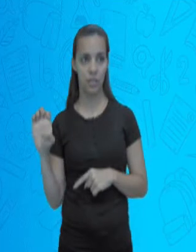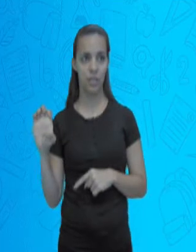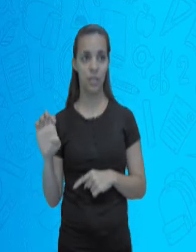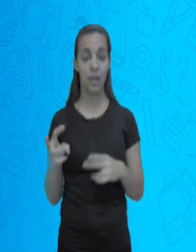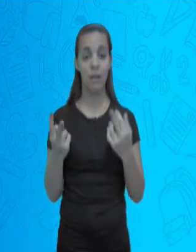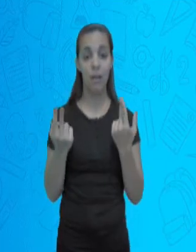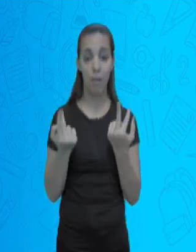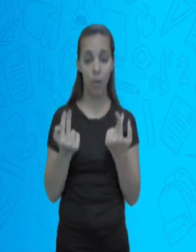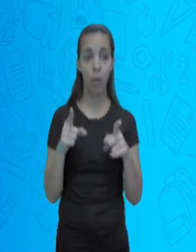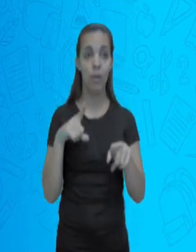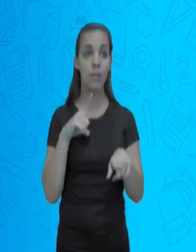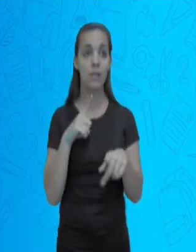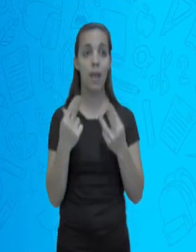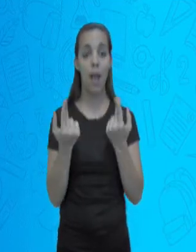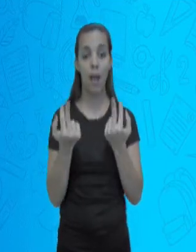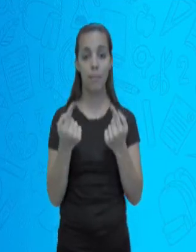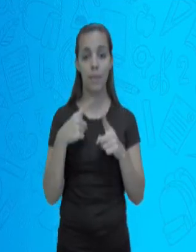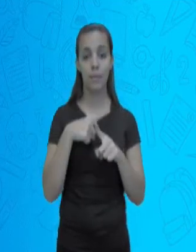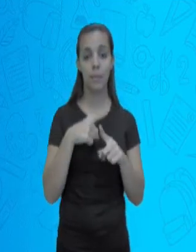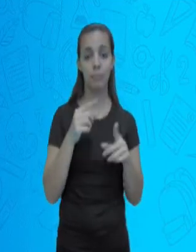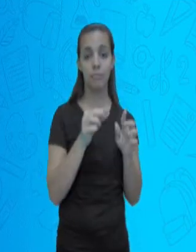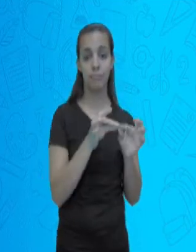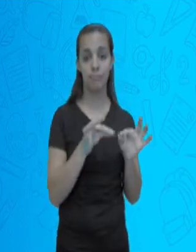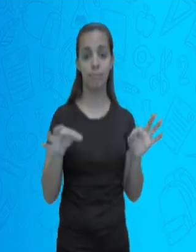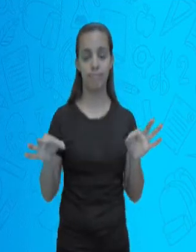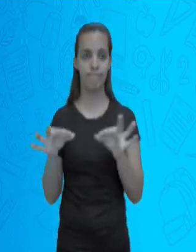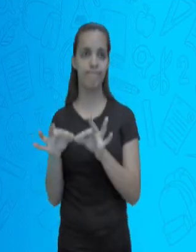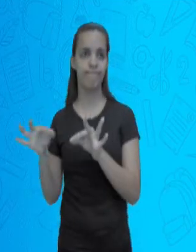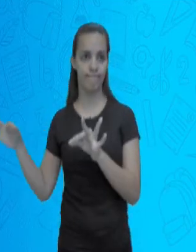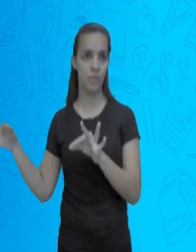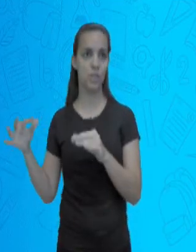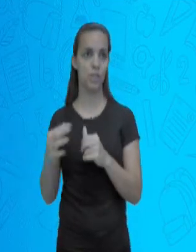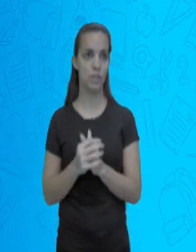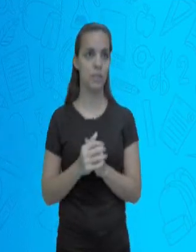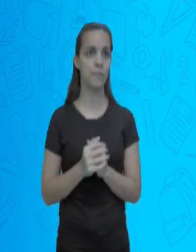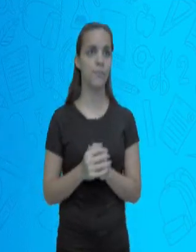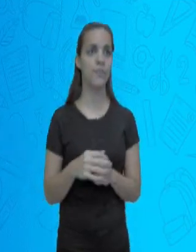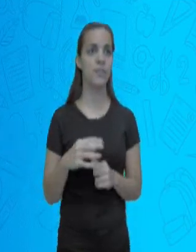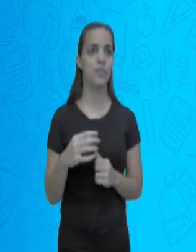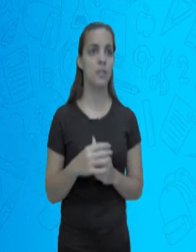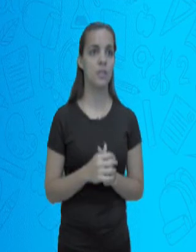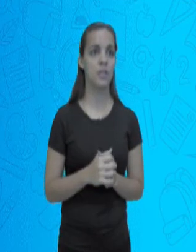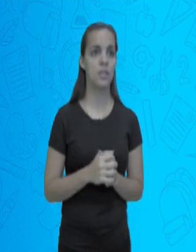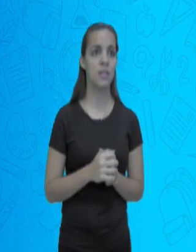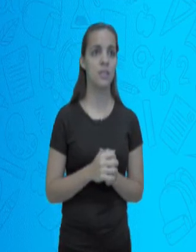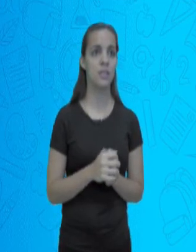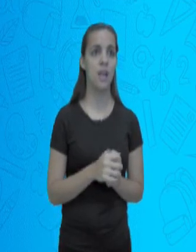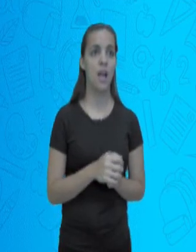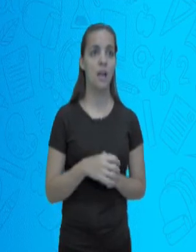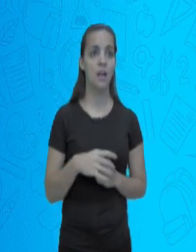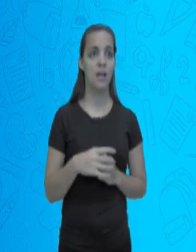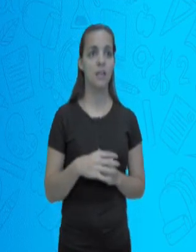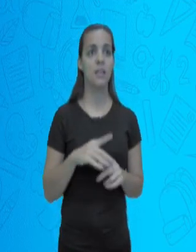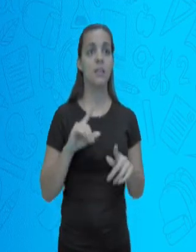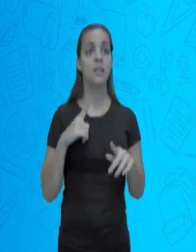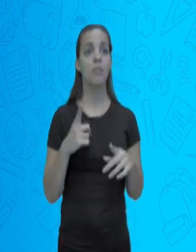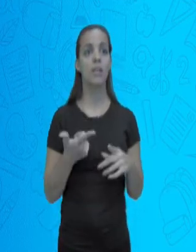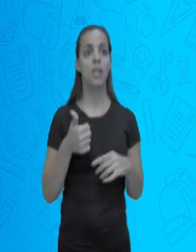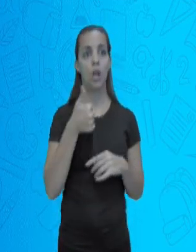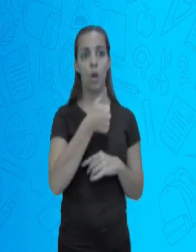mesma medida. Por isso que eu estou multiplicando por 2 aqui, ó. Então, vai ser 14,6